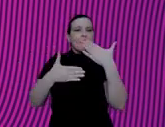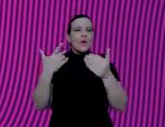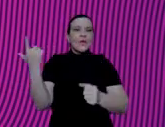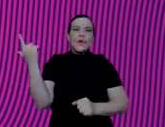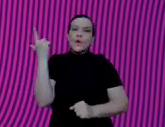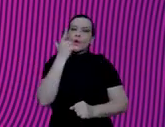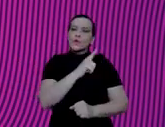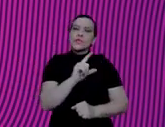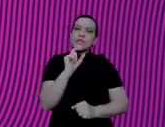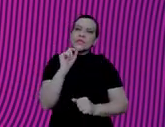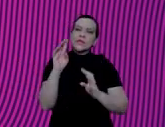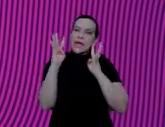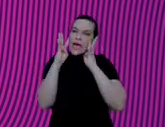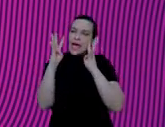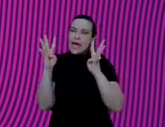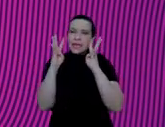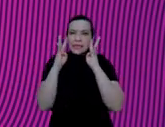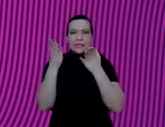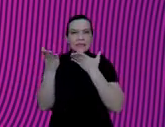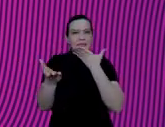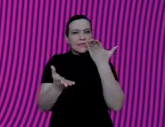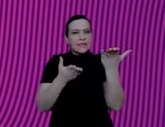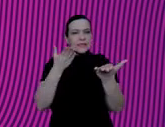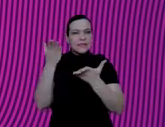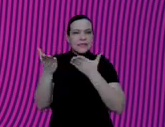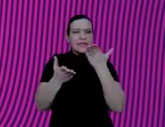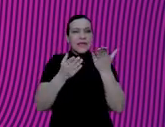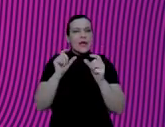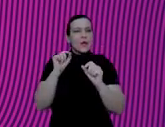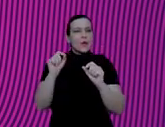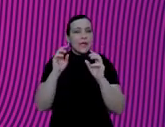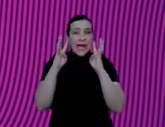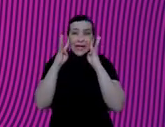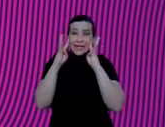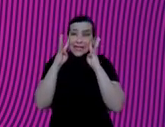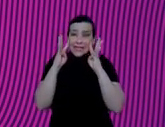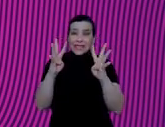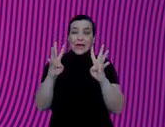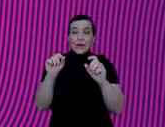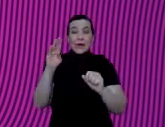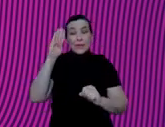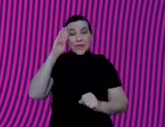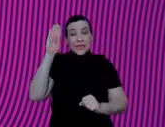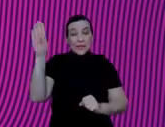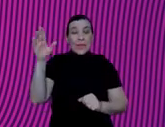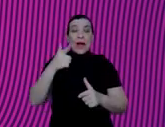segundo agravo mais comum da humanidade, as dores de cabeça. Dr. Márcio, por favor.